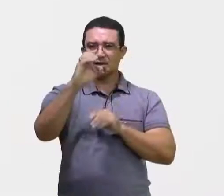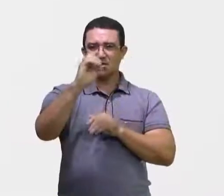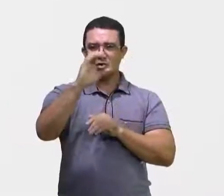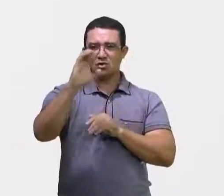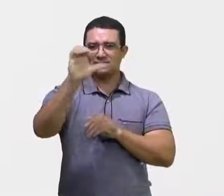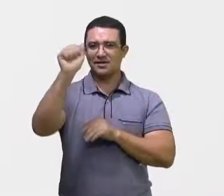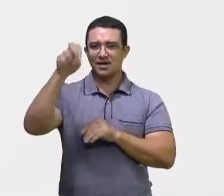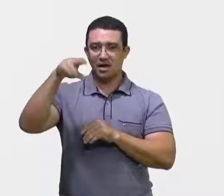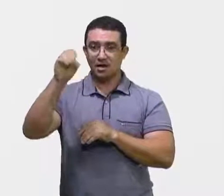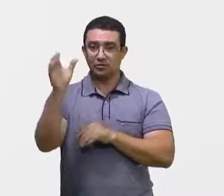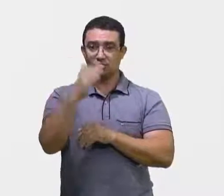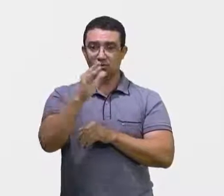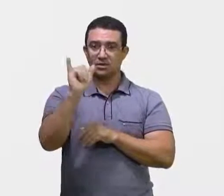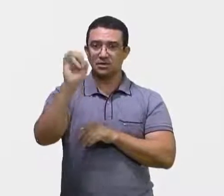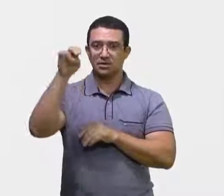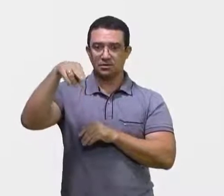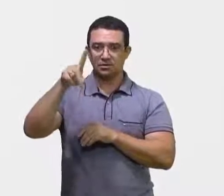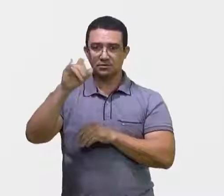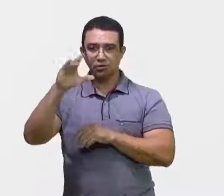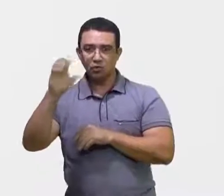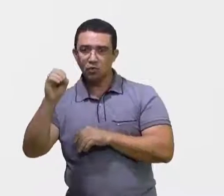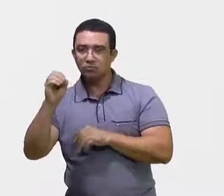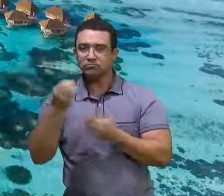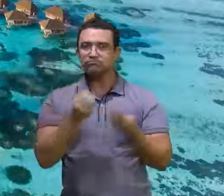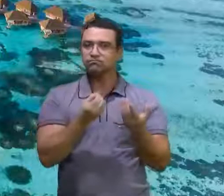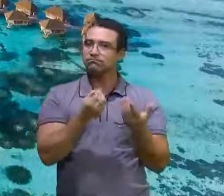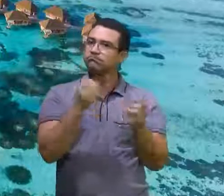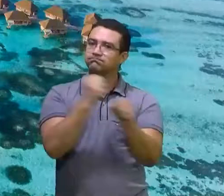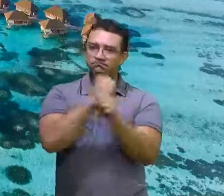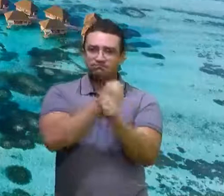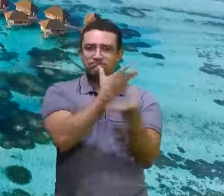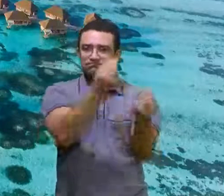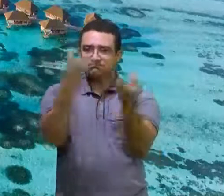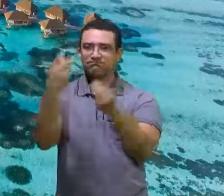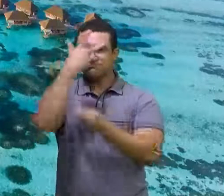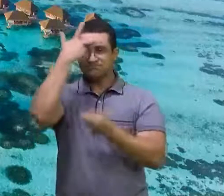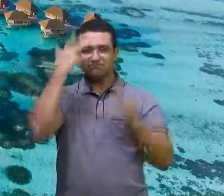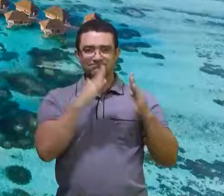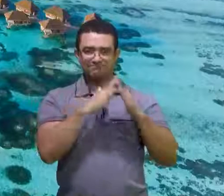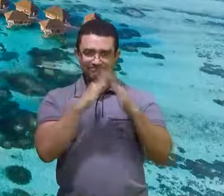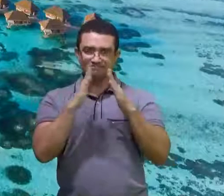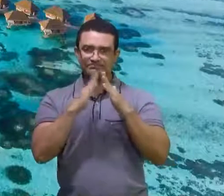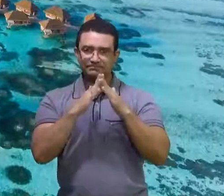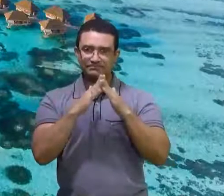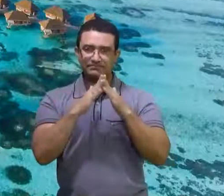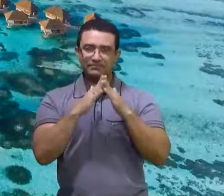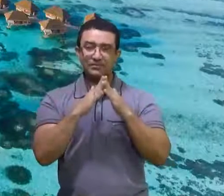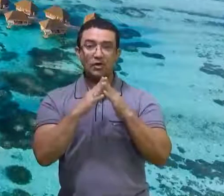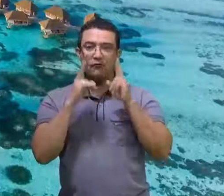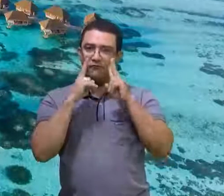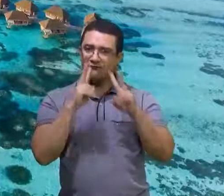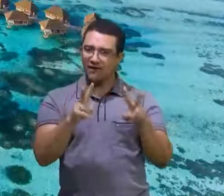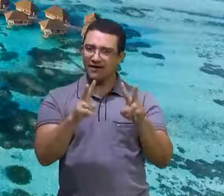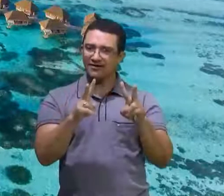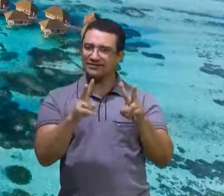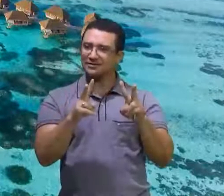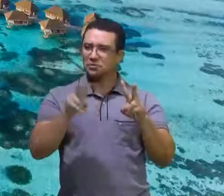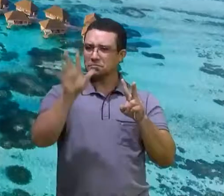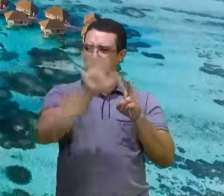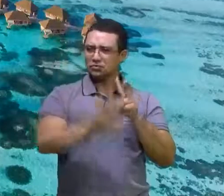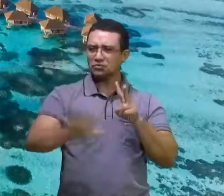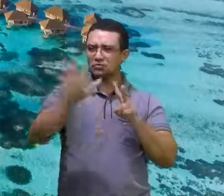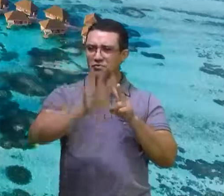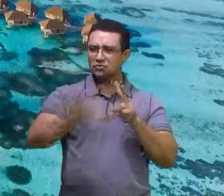203 delas habitadas. E olha só na nossa próxima imagem, como é, né, esse cenário